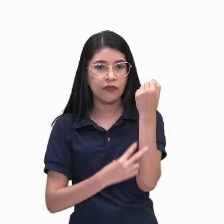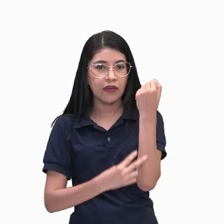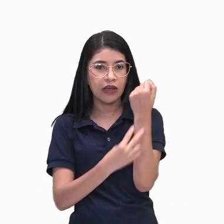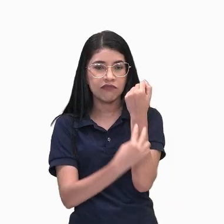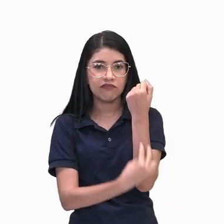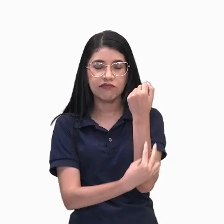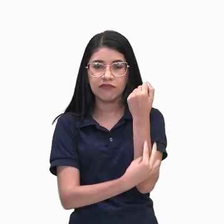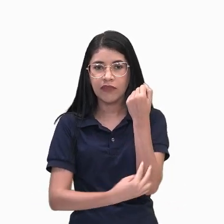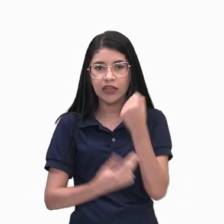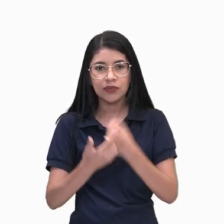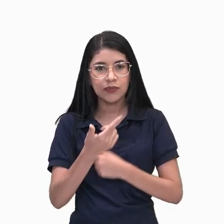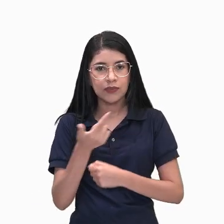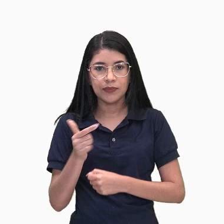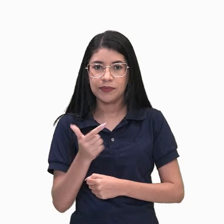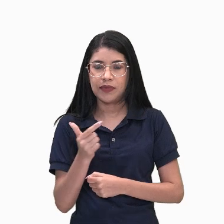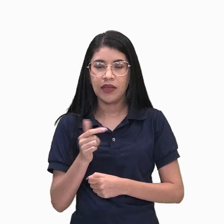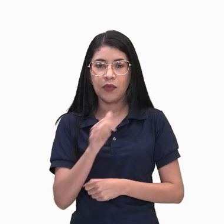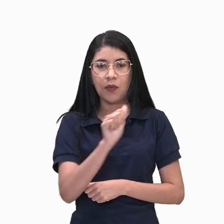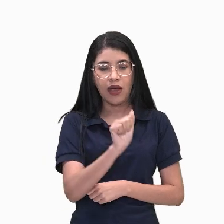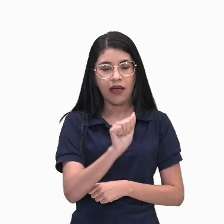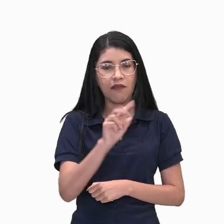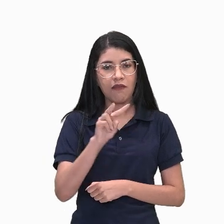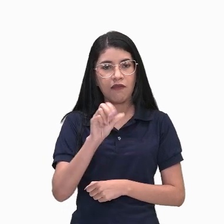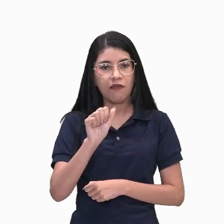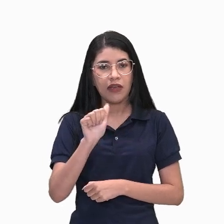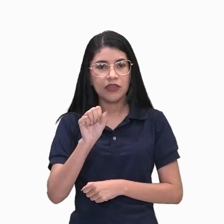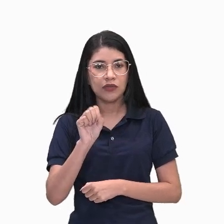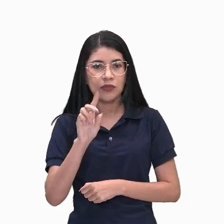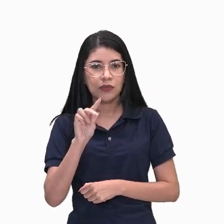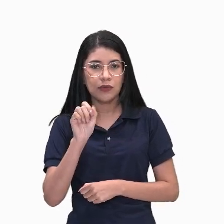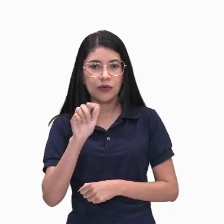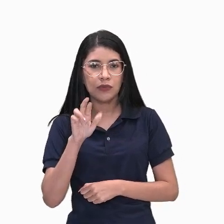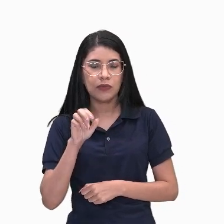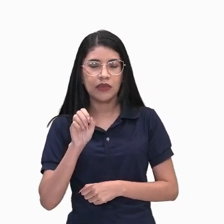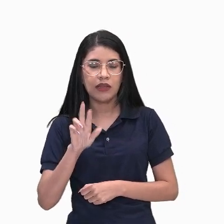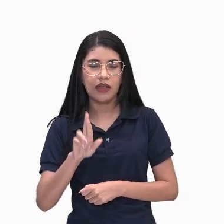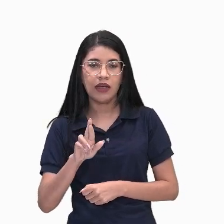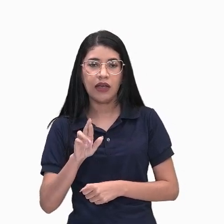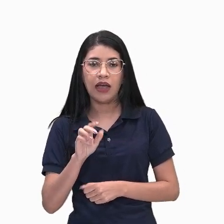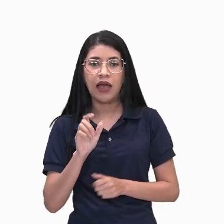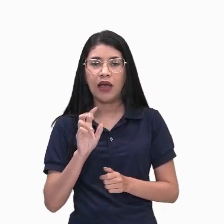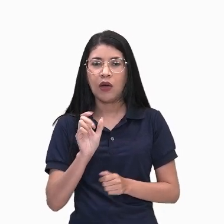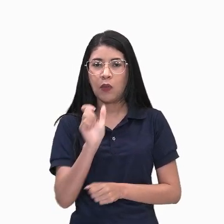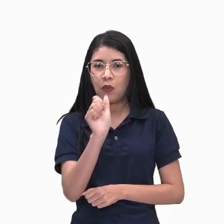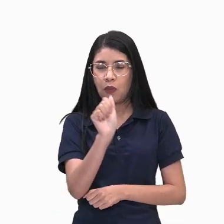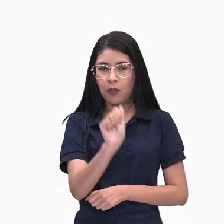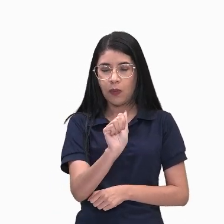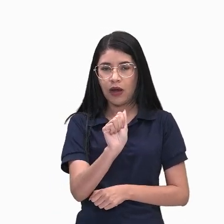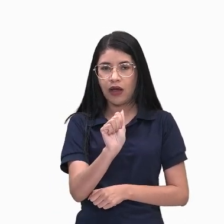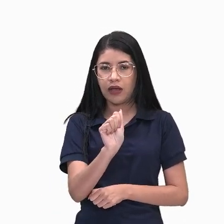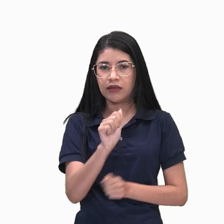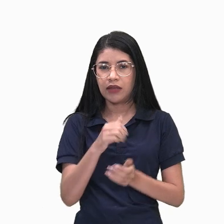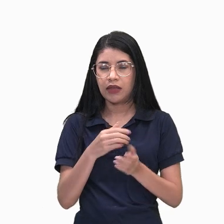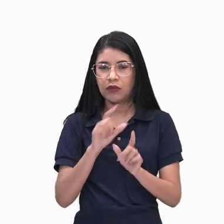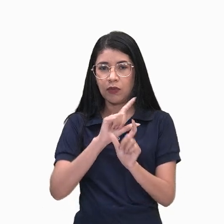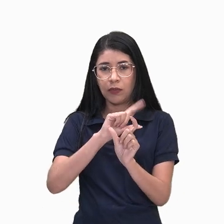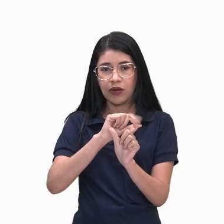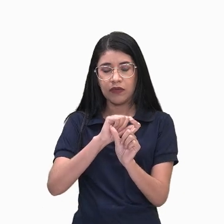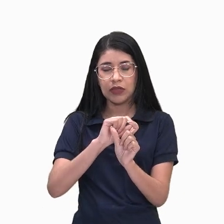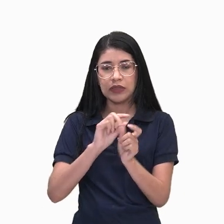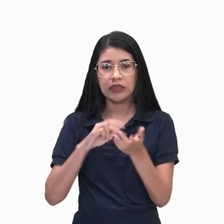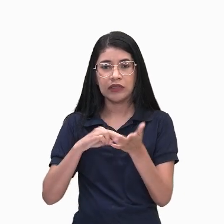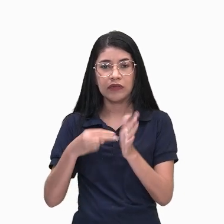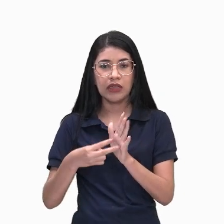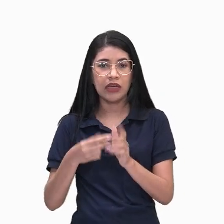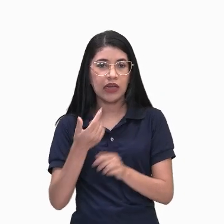que quer dizer avascular? Esse A no início da palavra aí, ele quer dizer é uma negação, né? Ele está negando que não tem algo